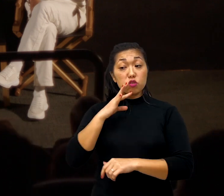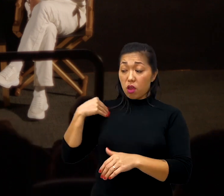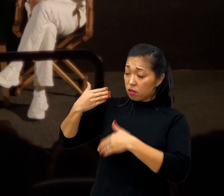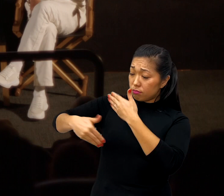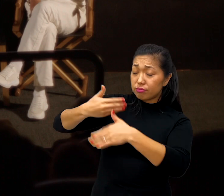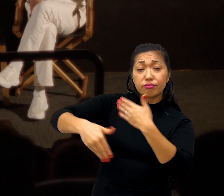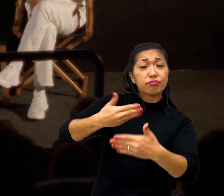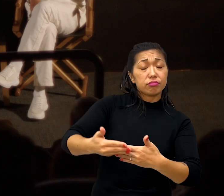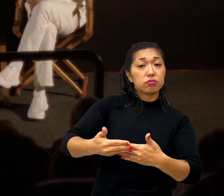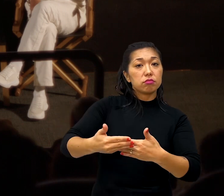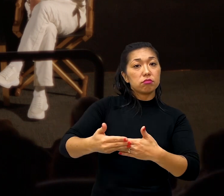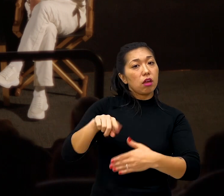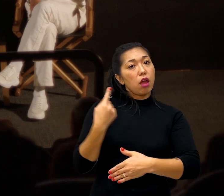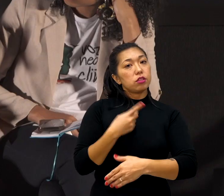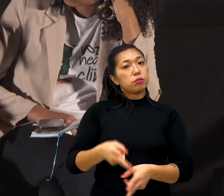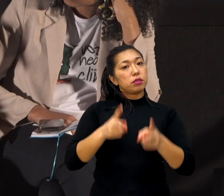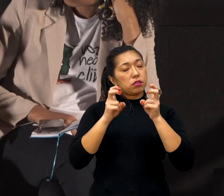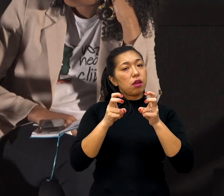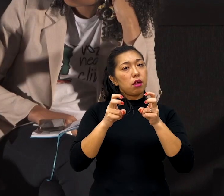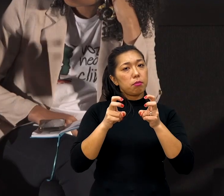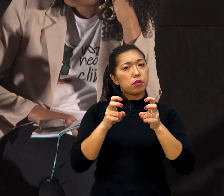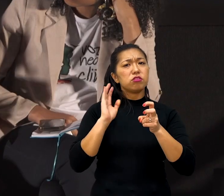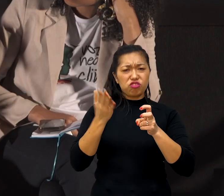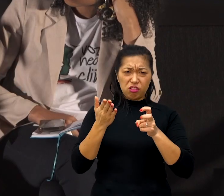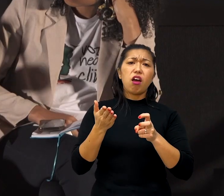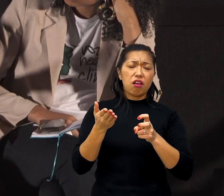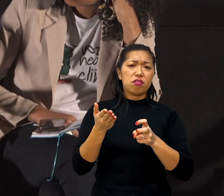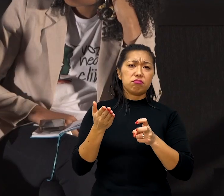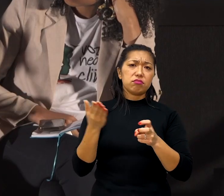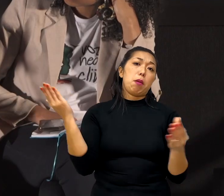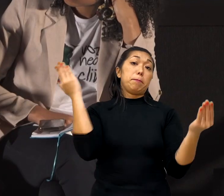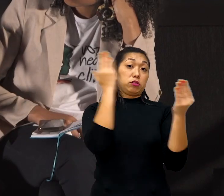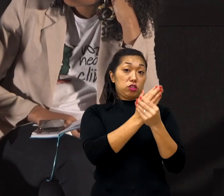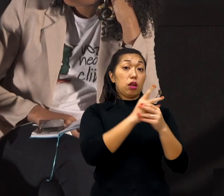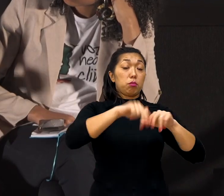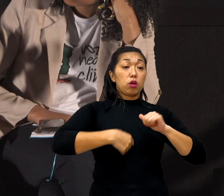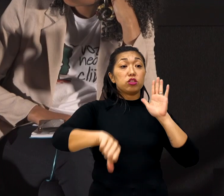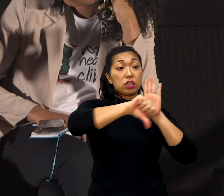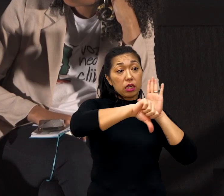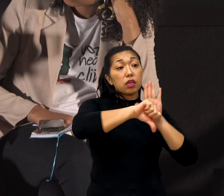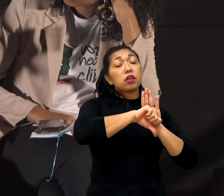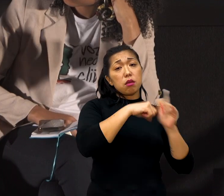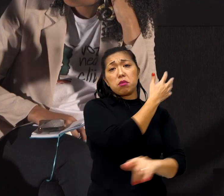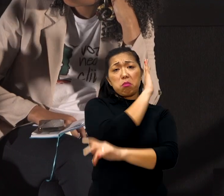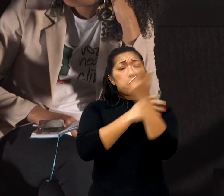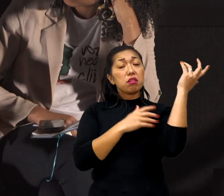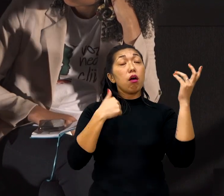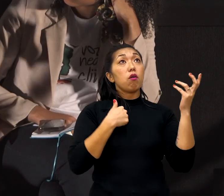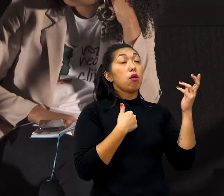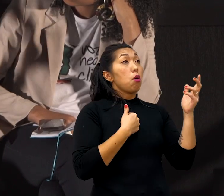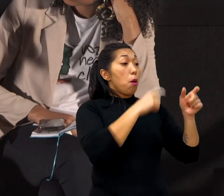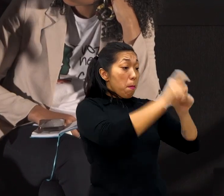ao longo dessa trajetória que a gente vai vivendo, que já foi até processada aí por crime ambiental. Ah, o que você estava fazendo? Ah, eu estava cortando um bambu que